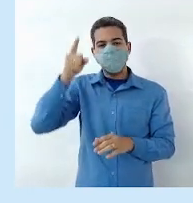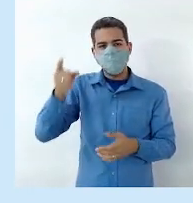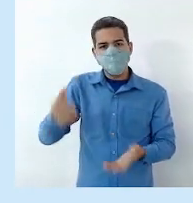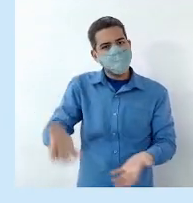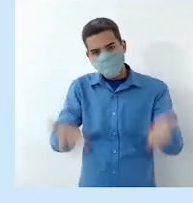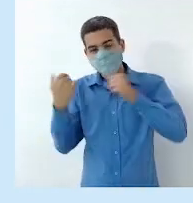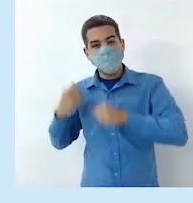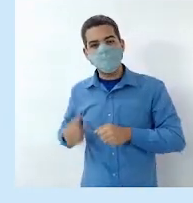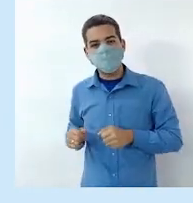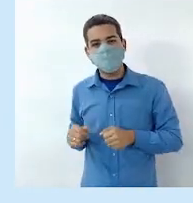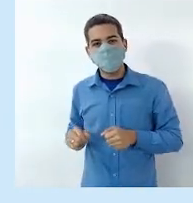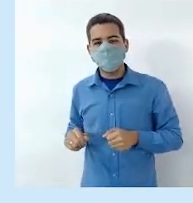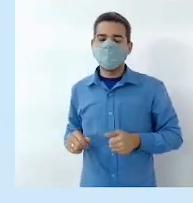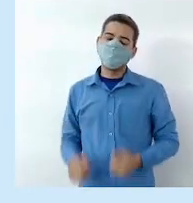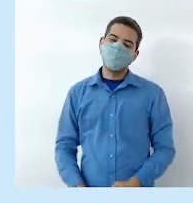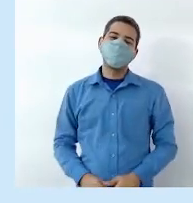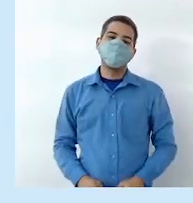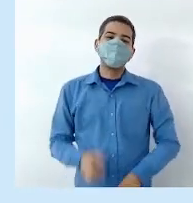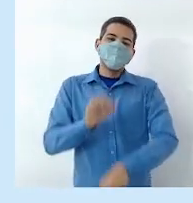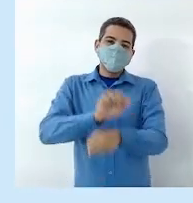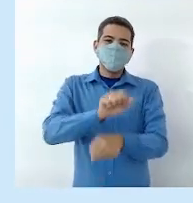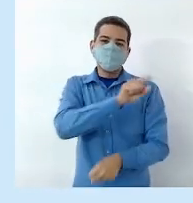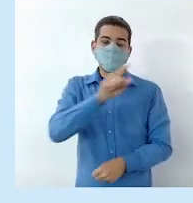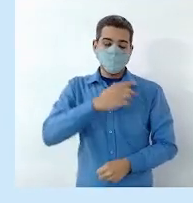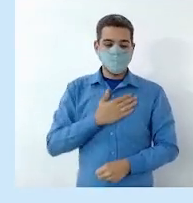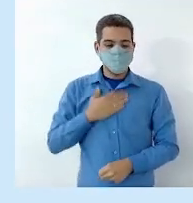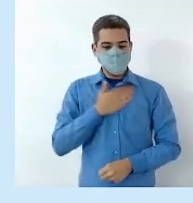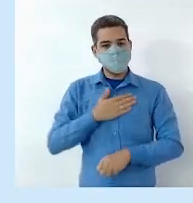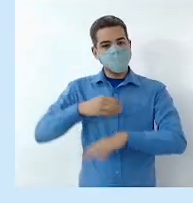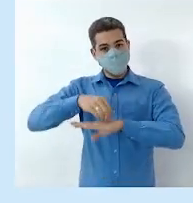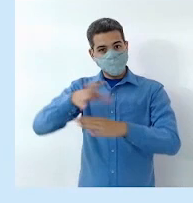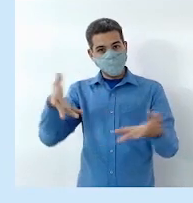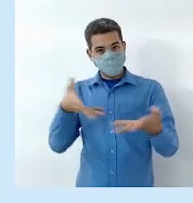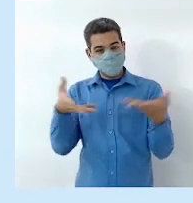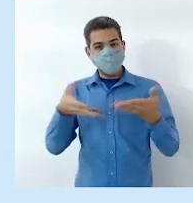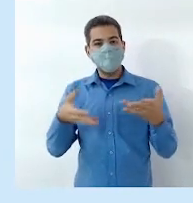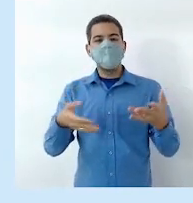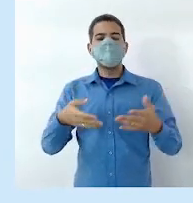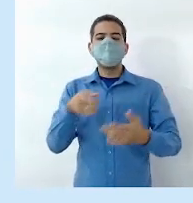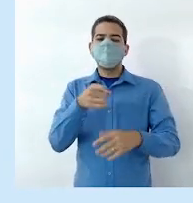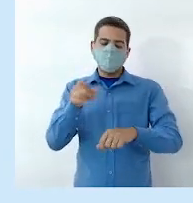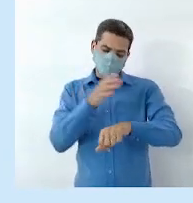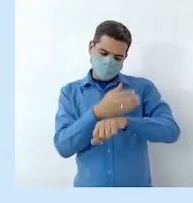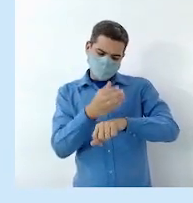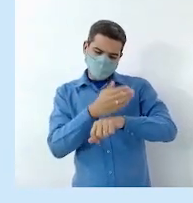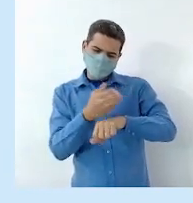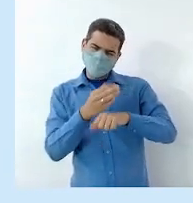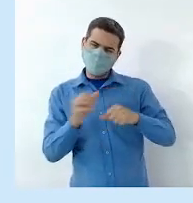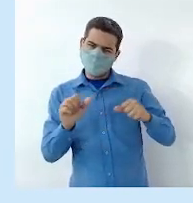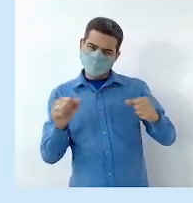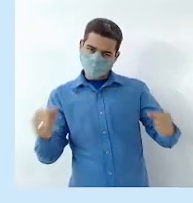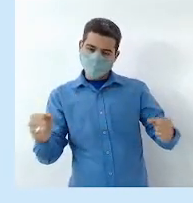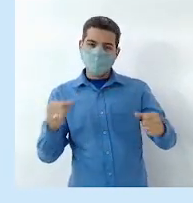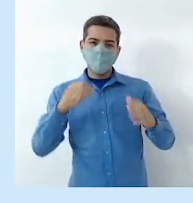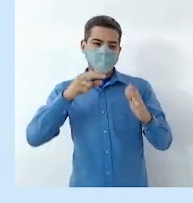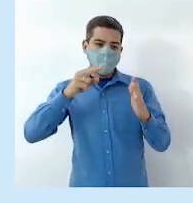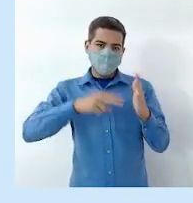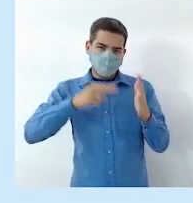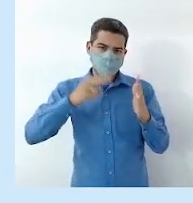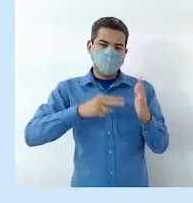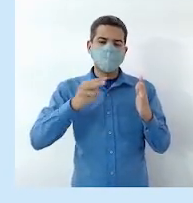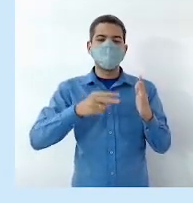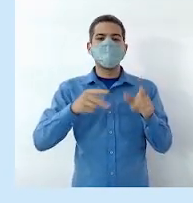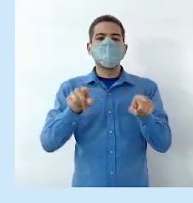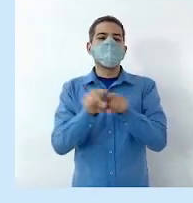Vamos embora? Espero que vocês tenham gostado da sugestão de hoje. Coloquem em prática tanto a leitura